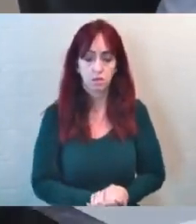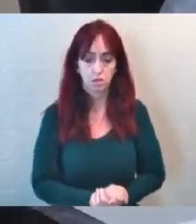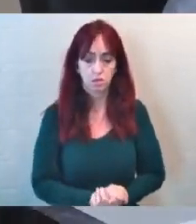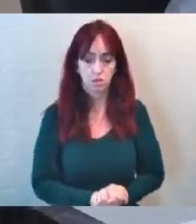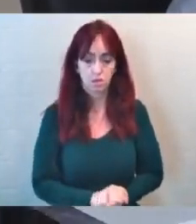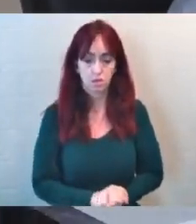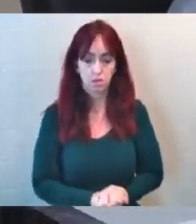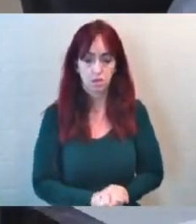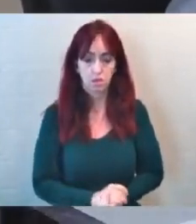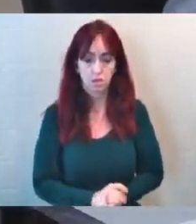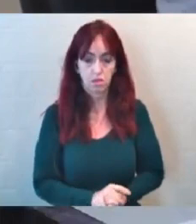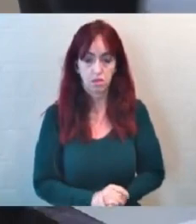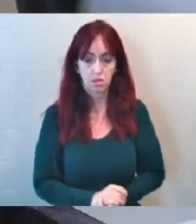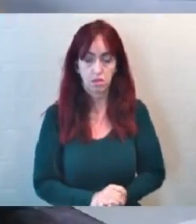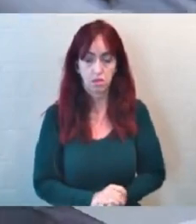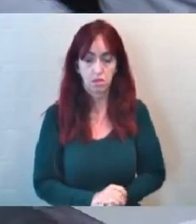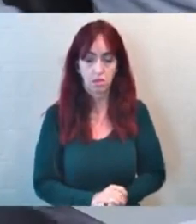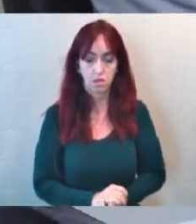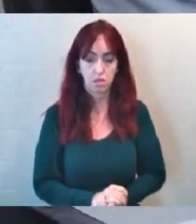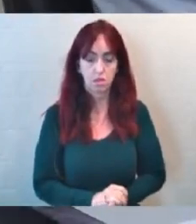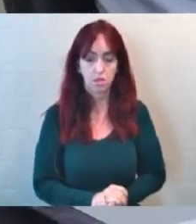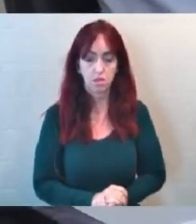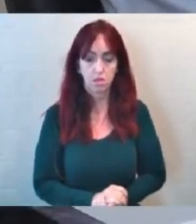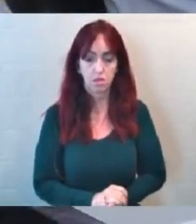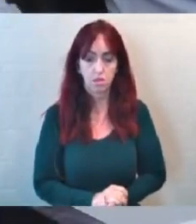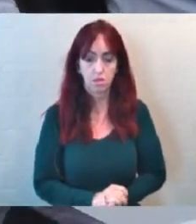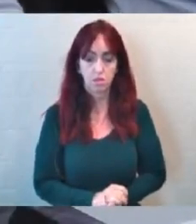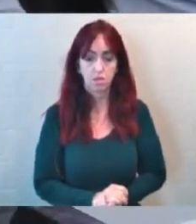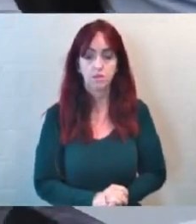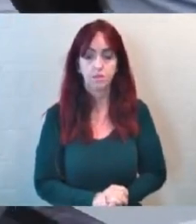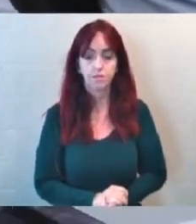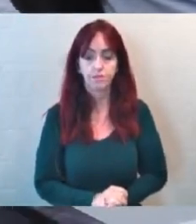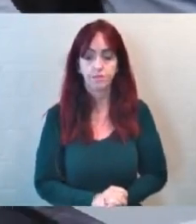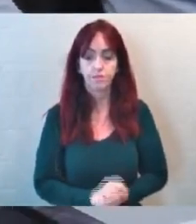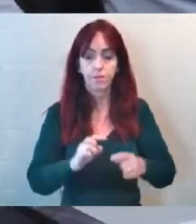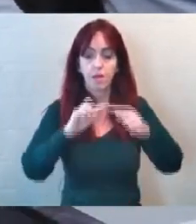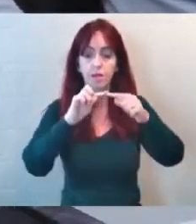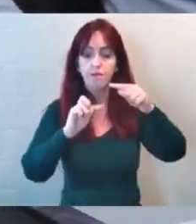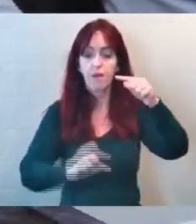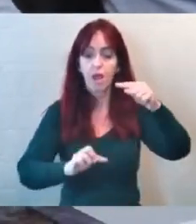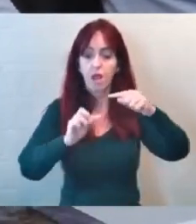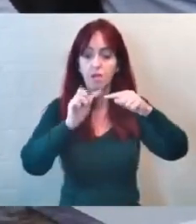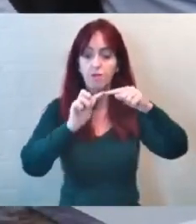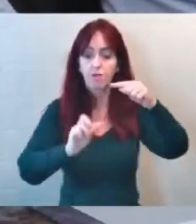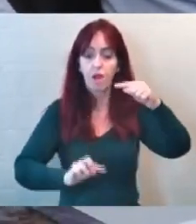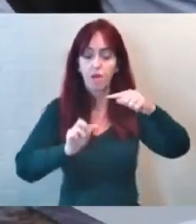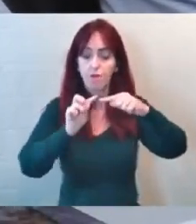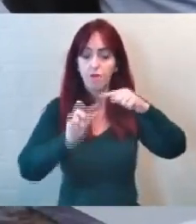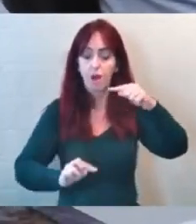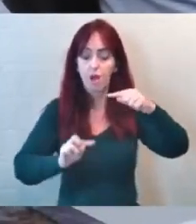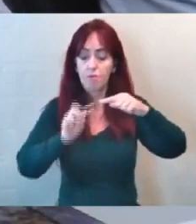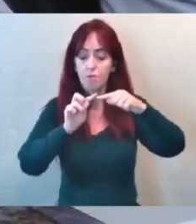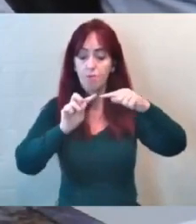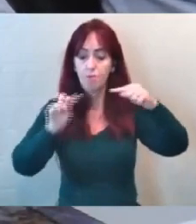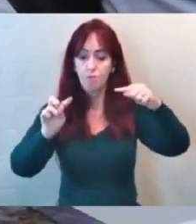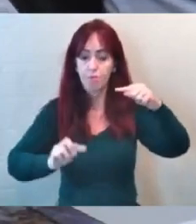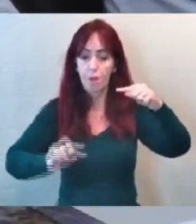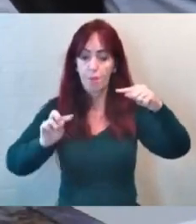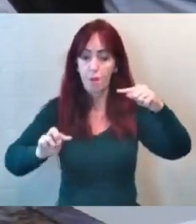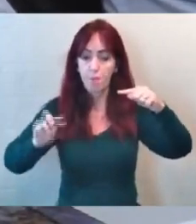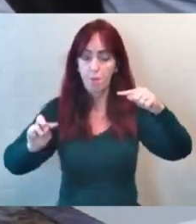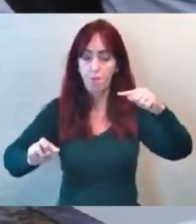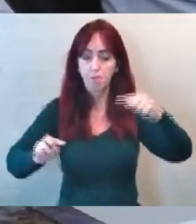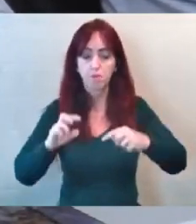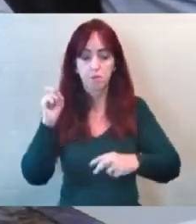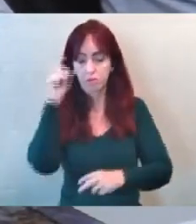André, assim, a sua fala está falhando, então assim, a gente vai ter problema na hora de fazer a transcrição, porque a gente não vai conseguir pegar a fala completa.